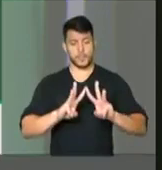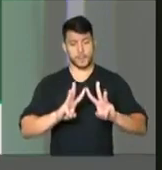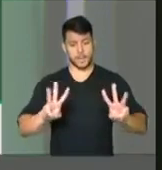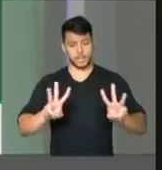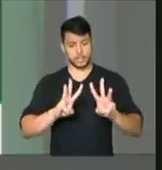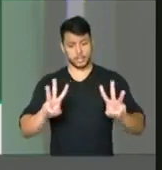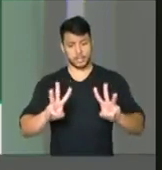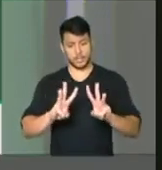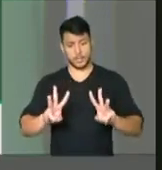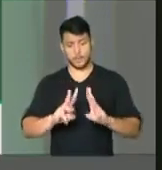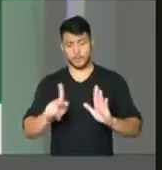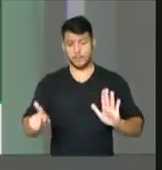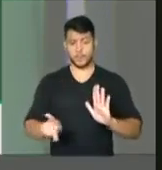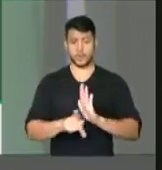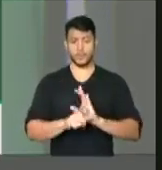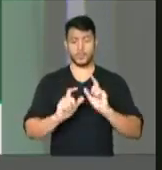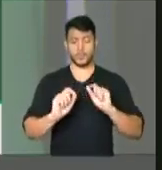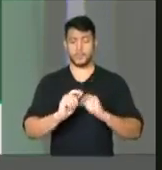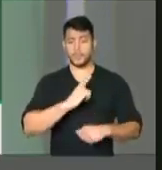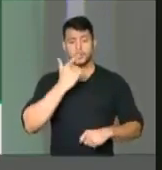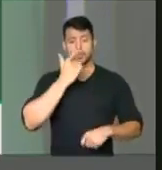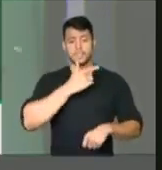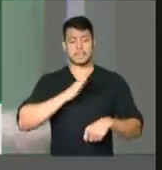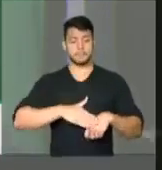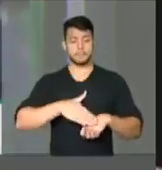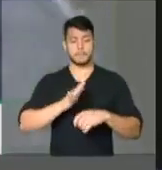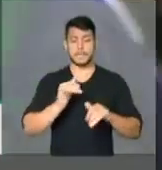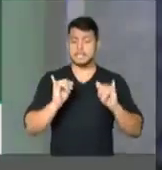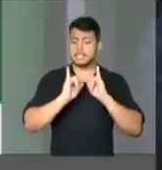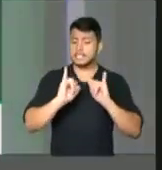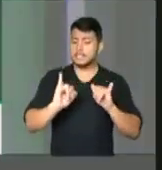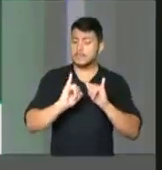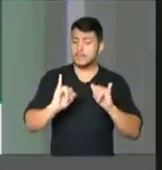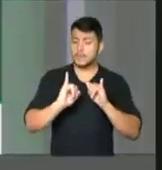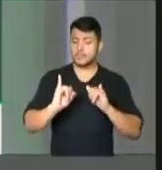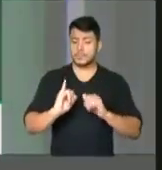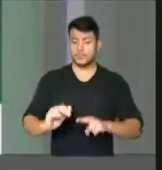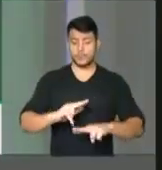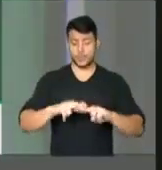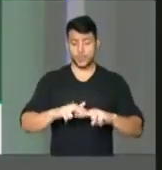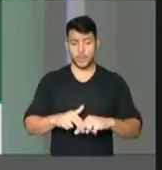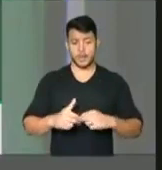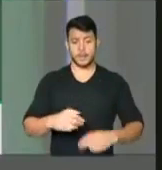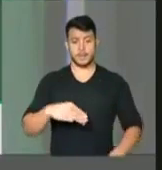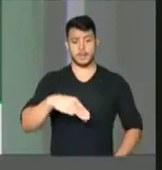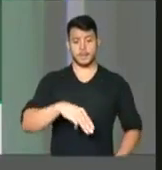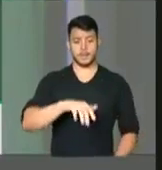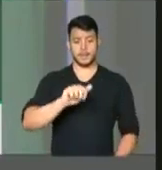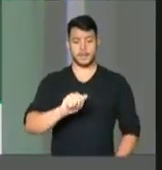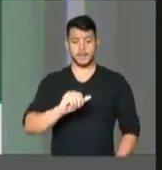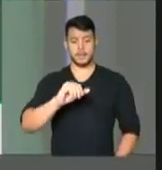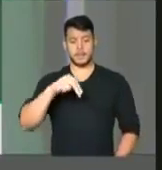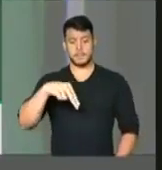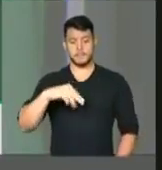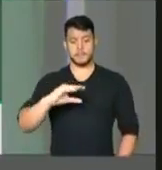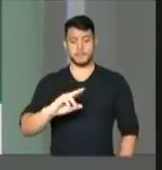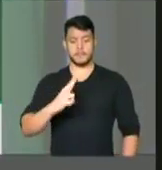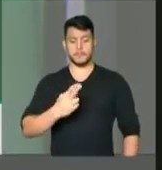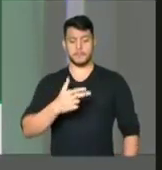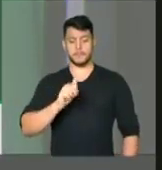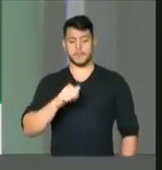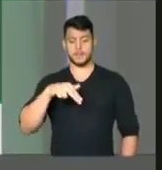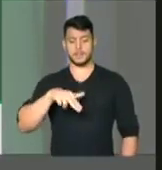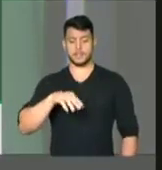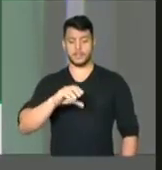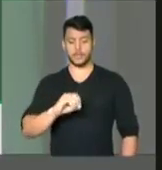internet para agregar informações sobre o surgimento das manchas. A página Mancha no Litoral reúne